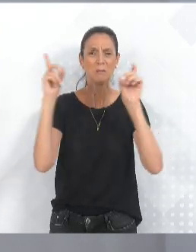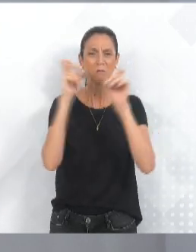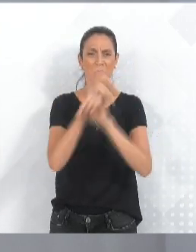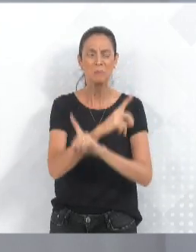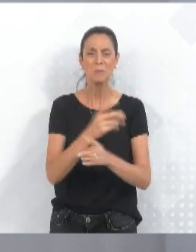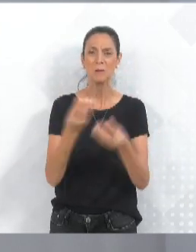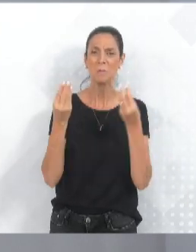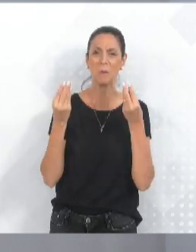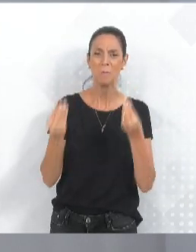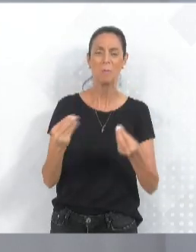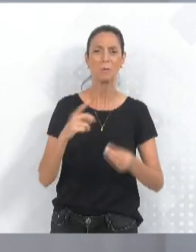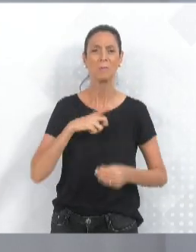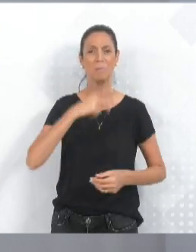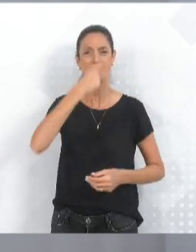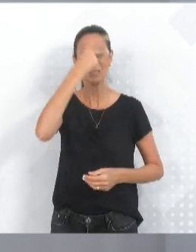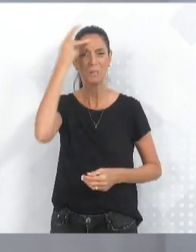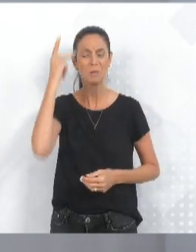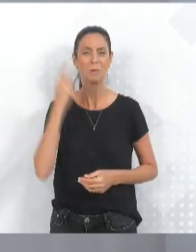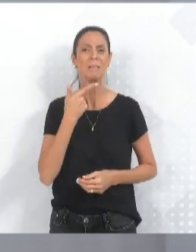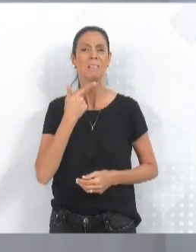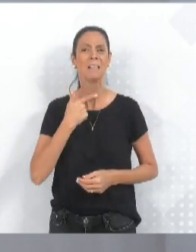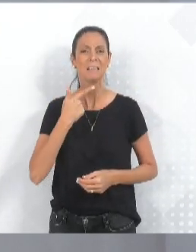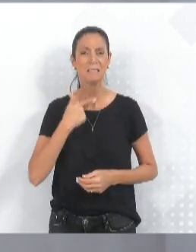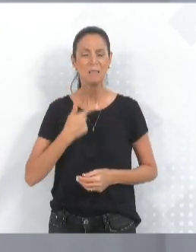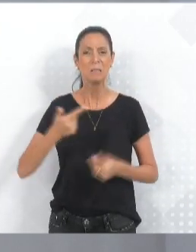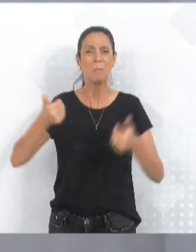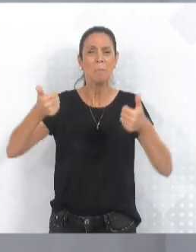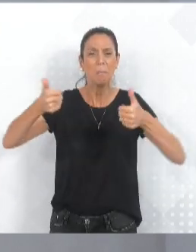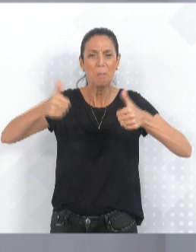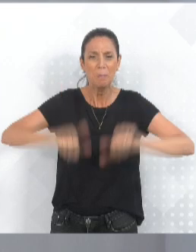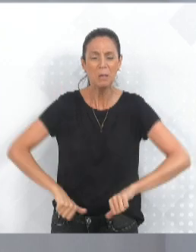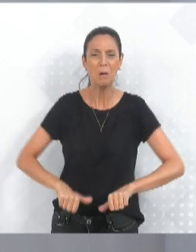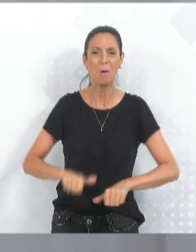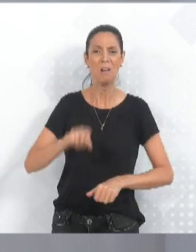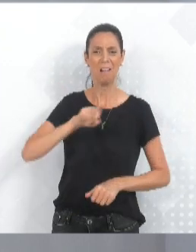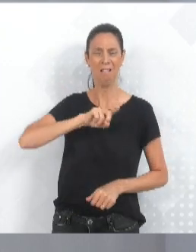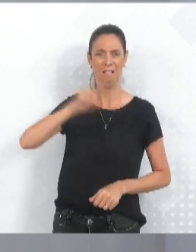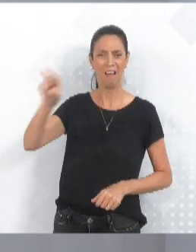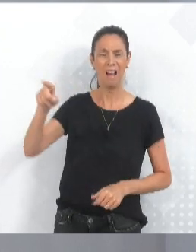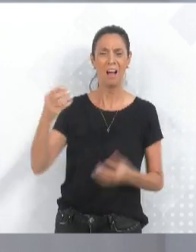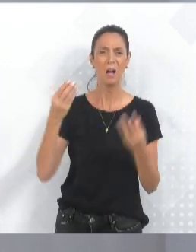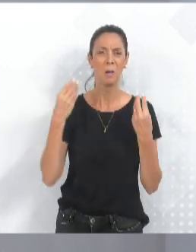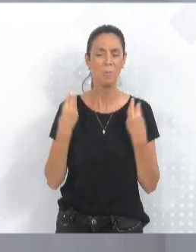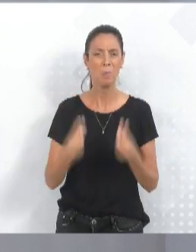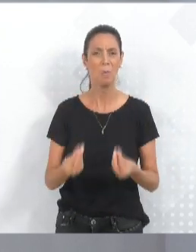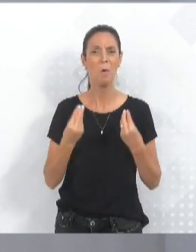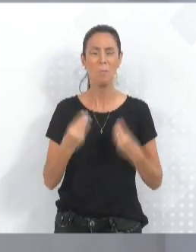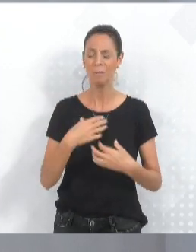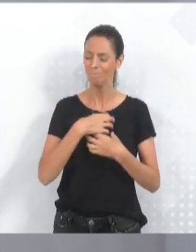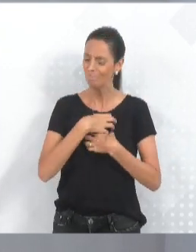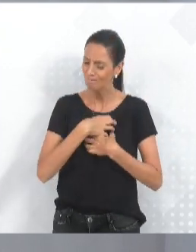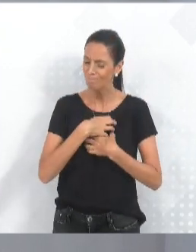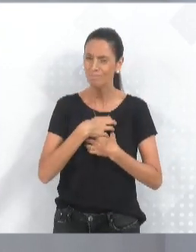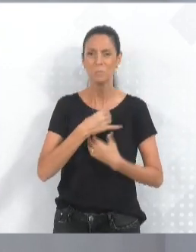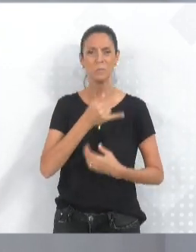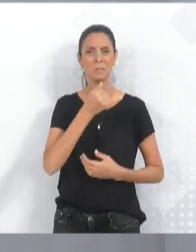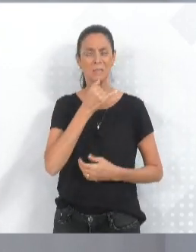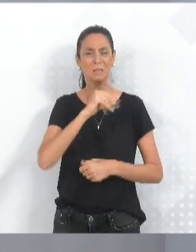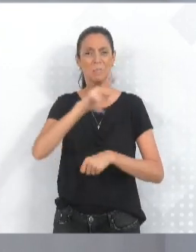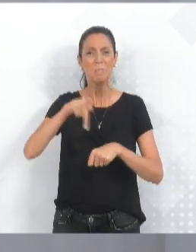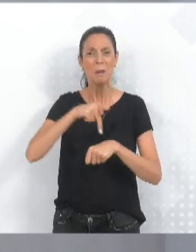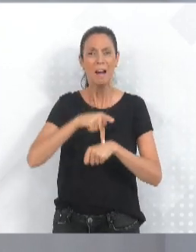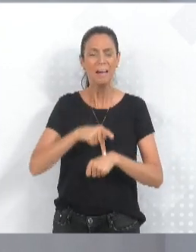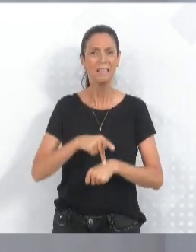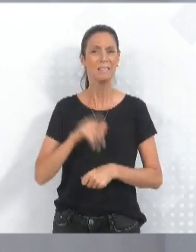pessoas desejando mais desgraça para outras pessoas é lamentável a situação que o nosso país